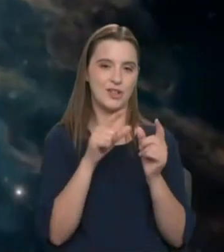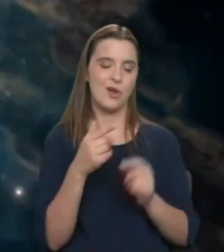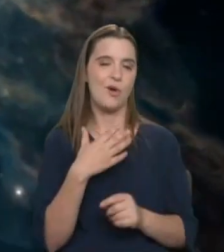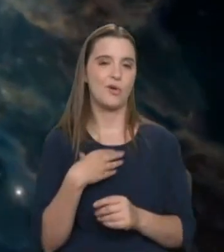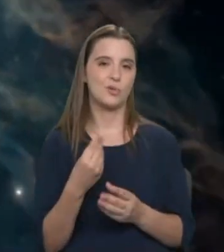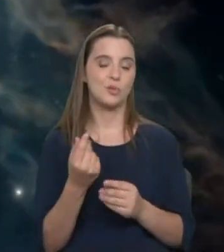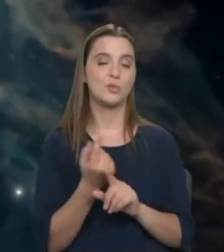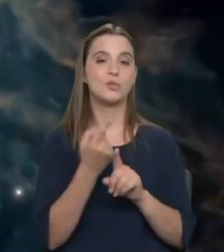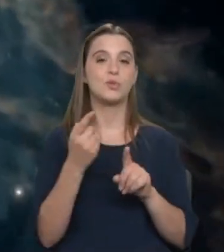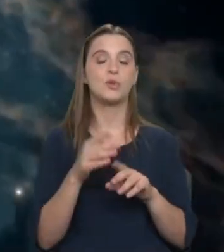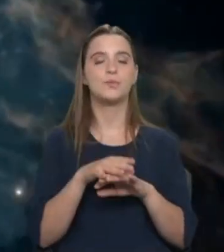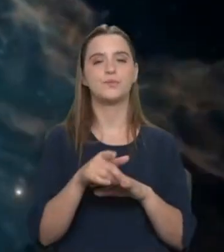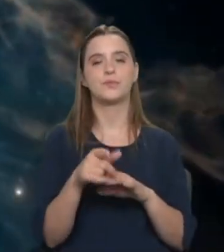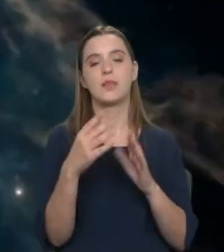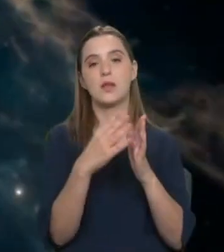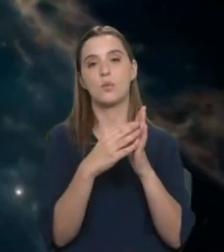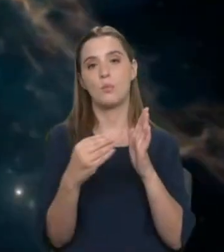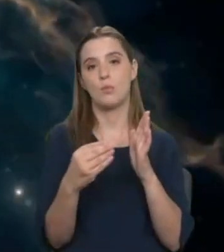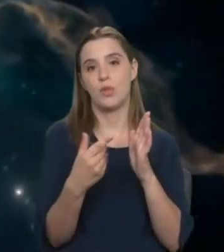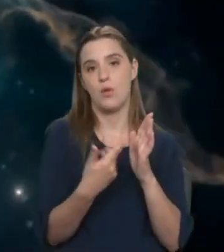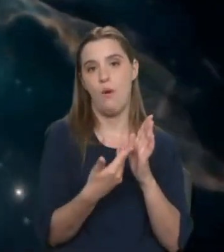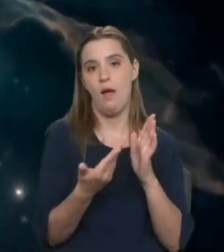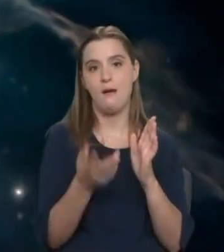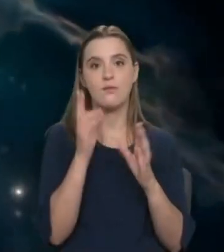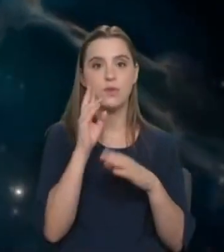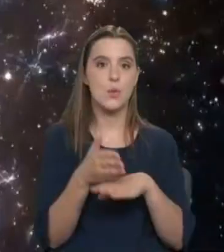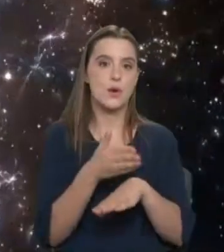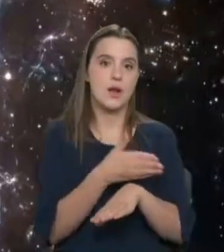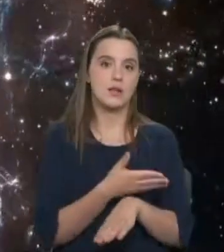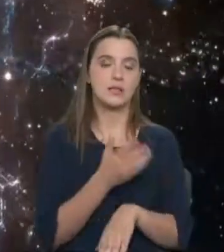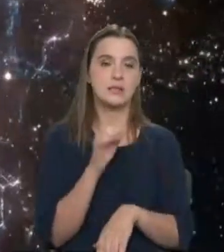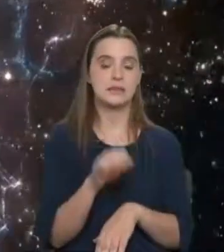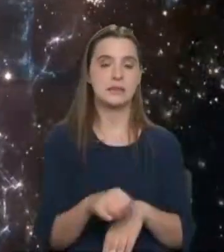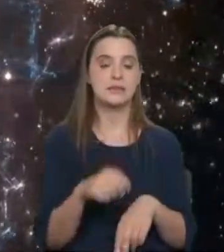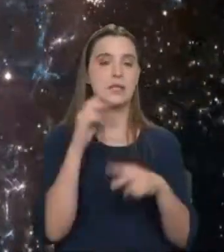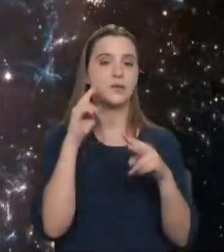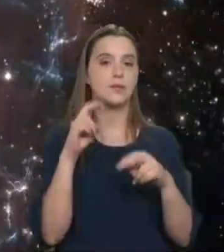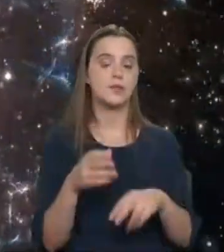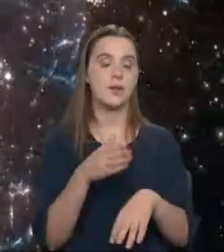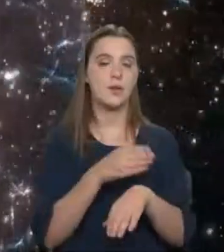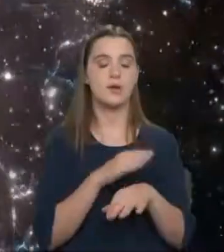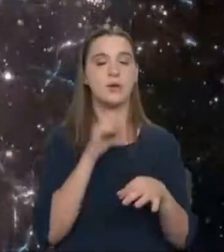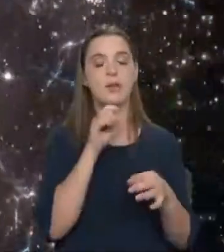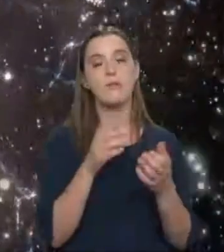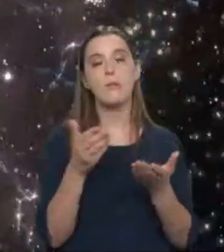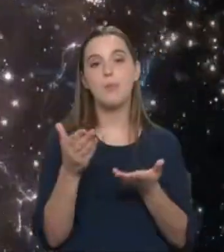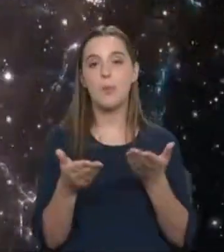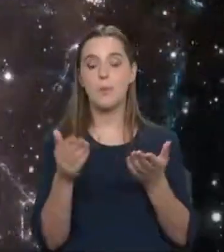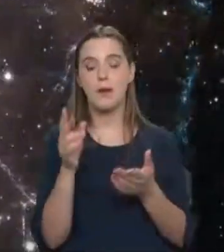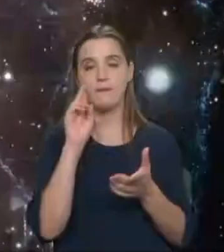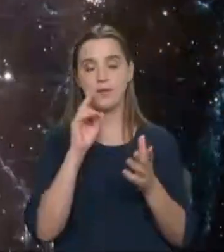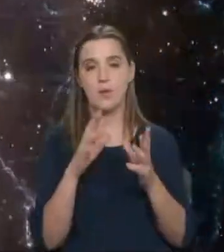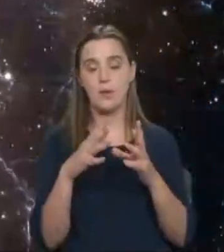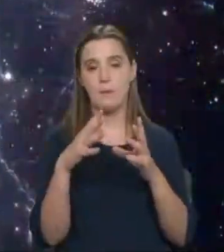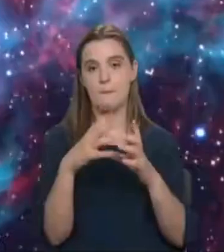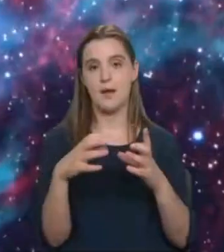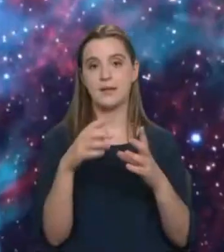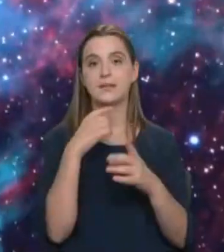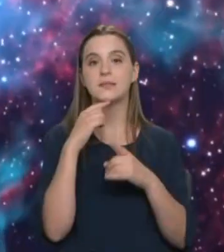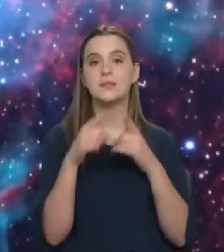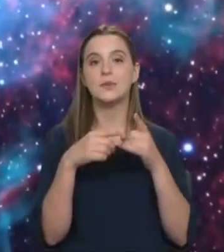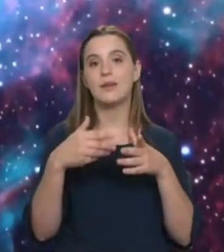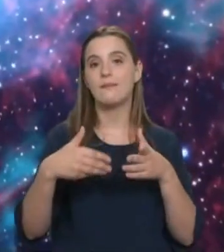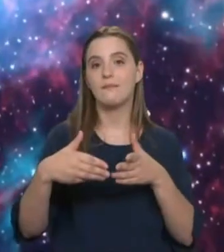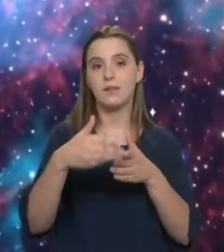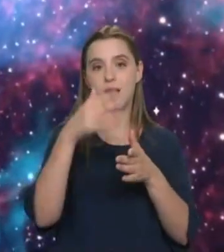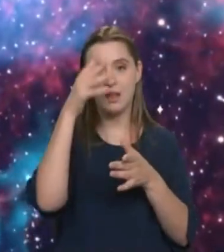Nós tínhamos uma referência, tínhamos um valor anterior a este estudo para o valor dessa massa e que dizia o seguinte: a Via Láctea tem uma massa